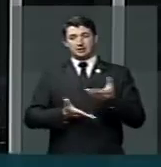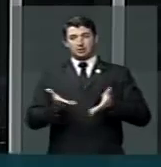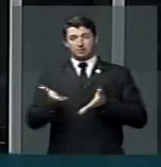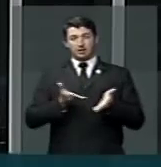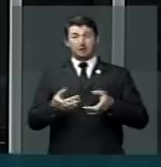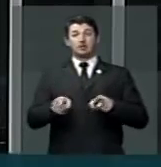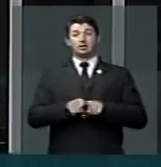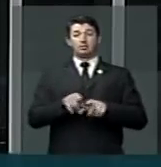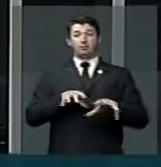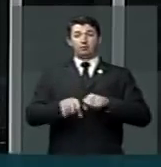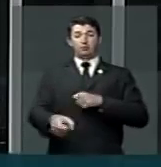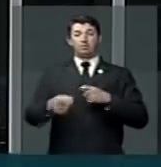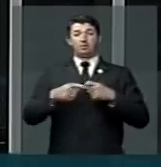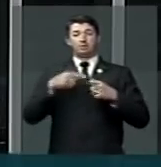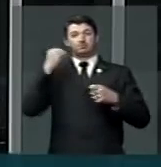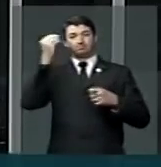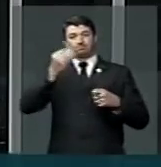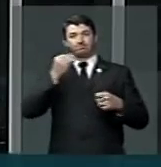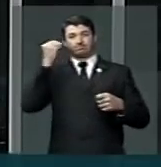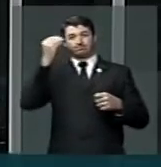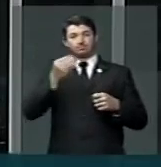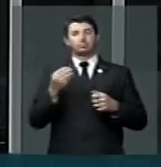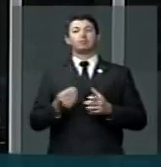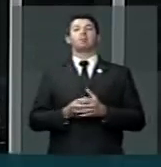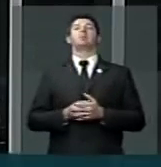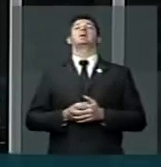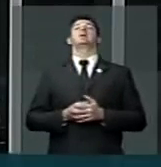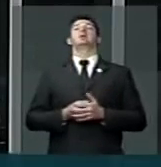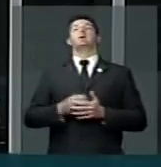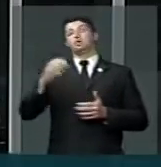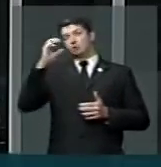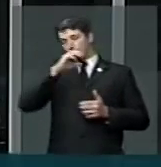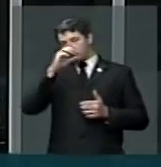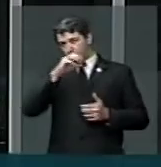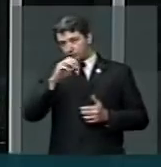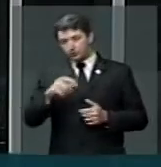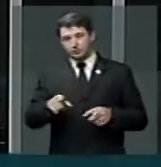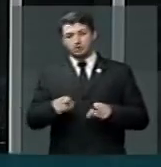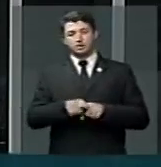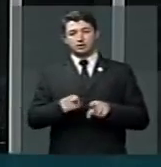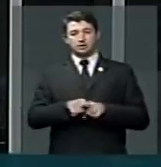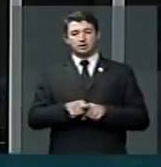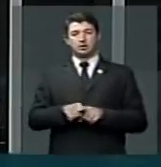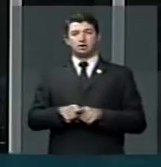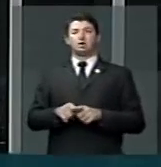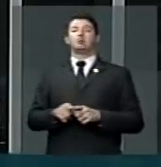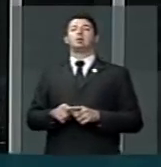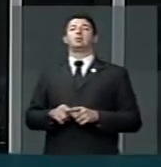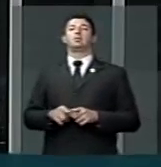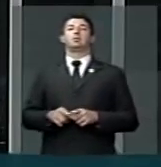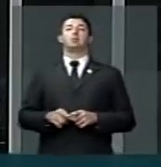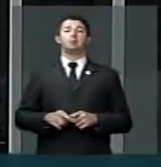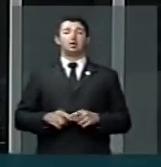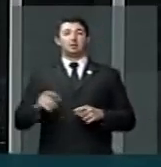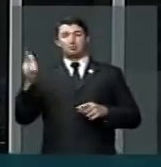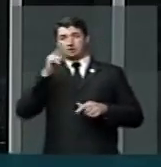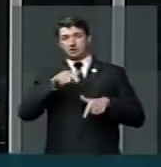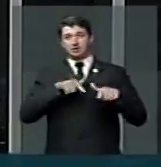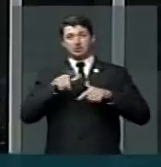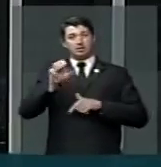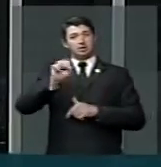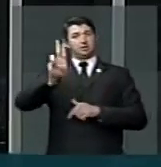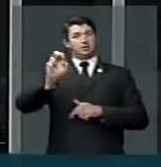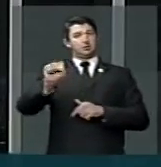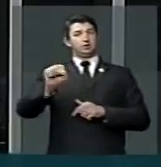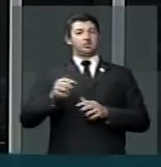formando médicos com experiências e urgência, em urgência e emergência para atuar no Sistema